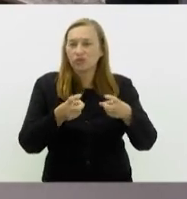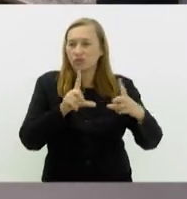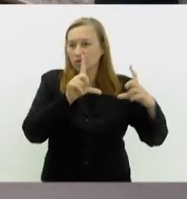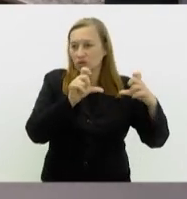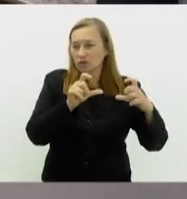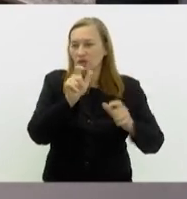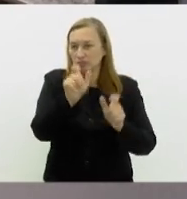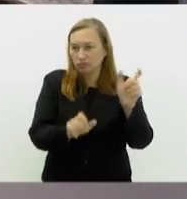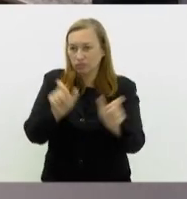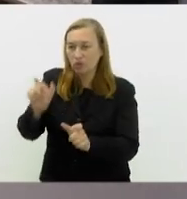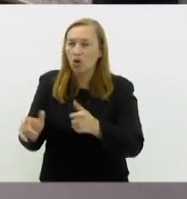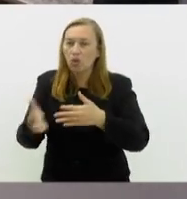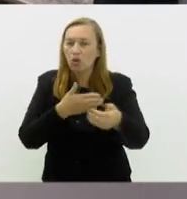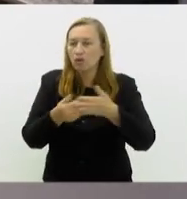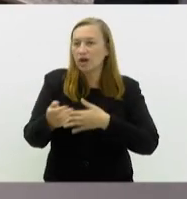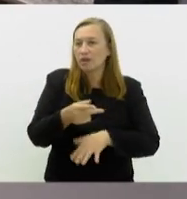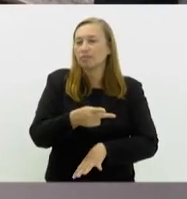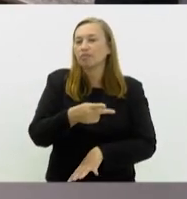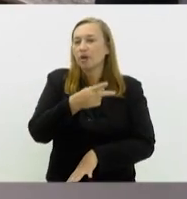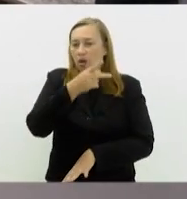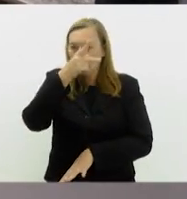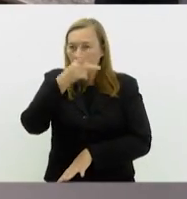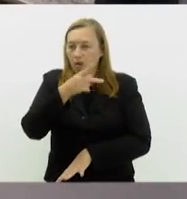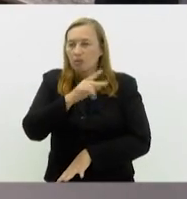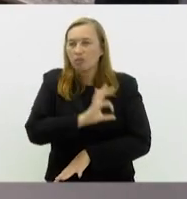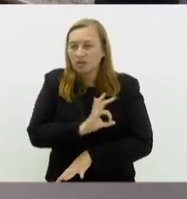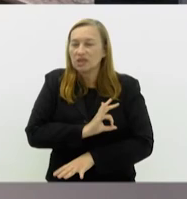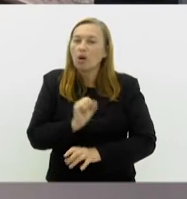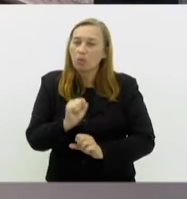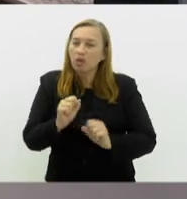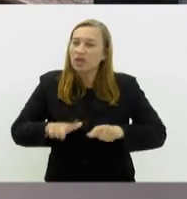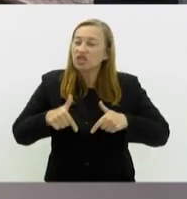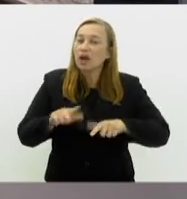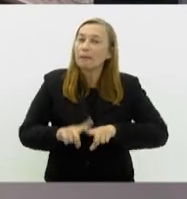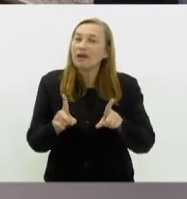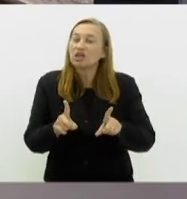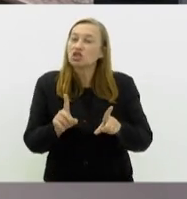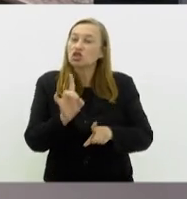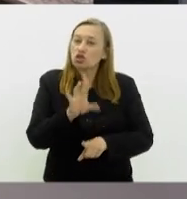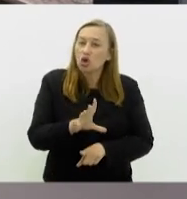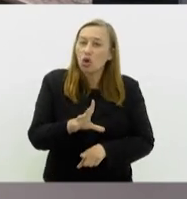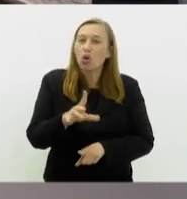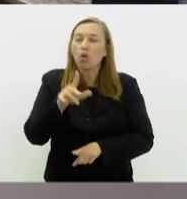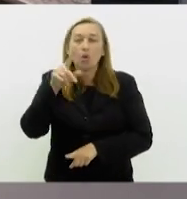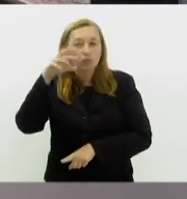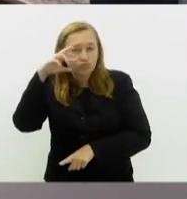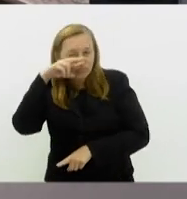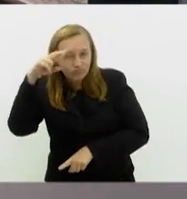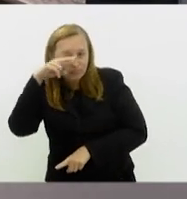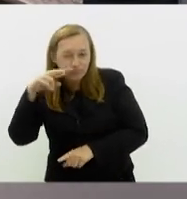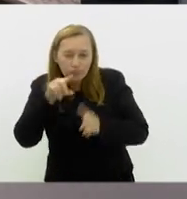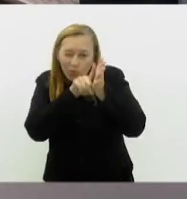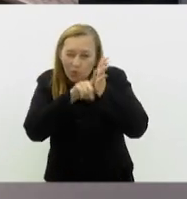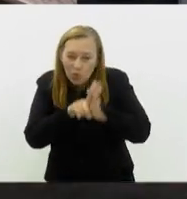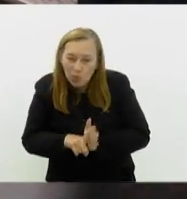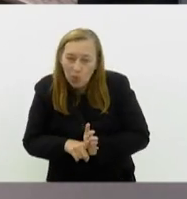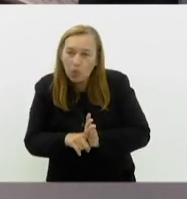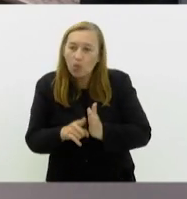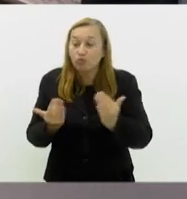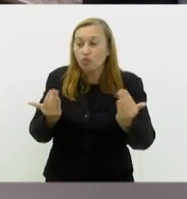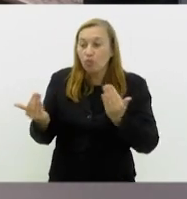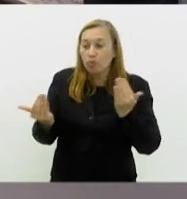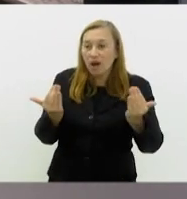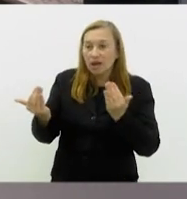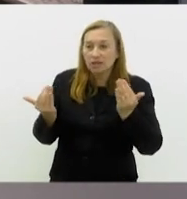policial poderá fazer a triagem mas que somente o perito criminal será responsável pelo exame de comparação